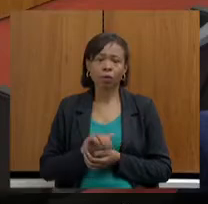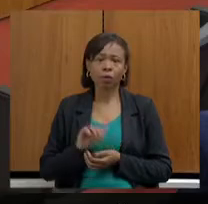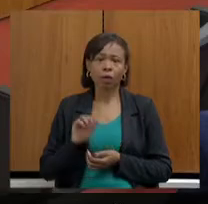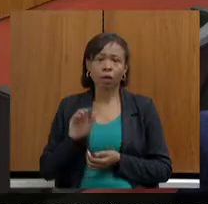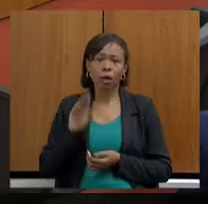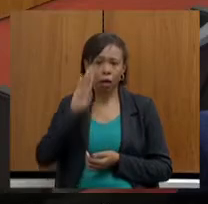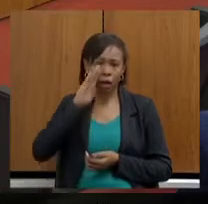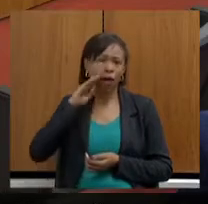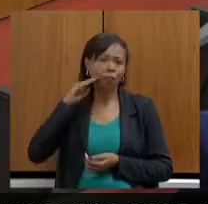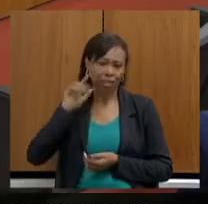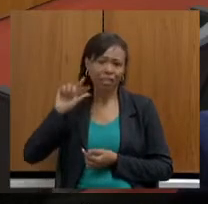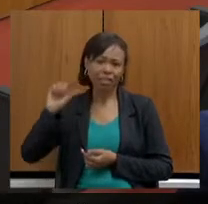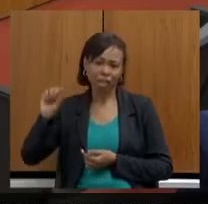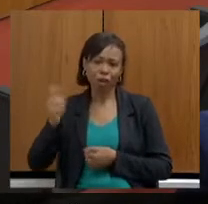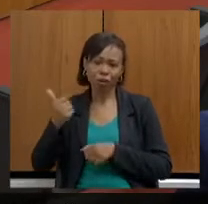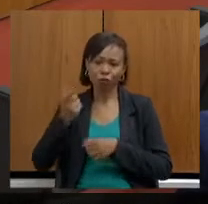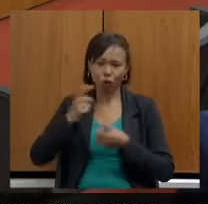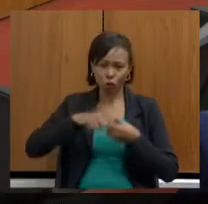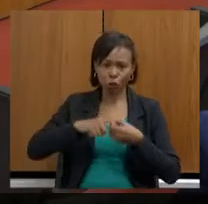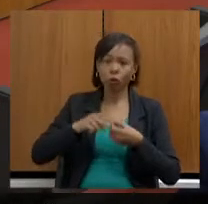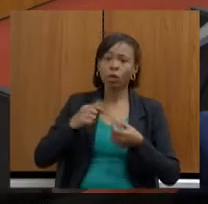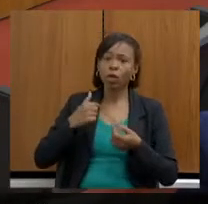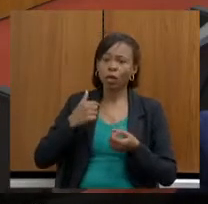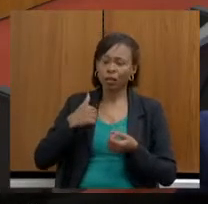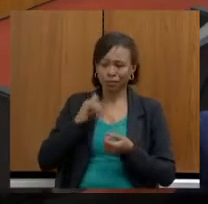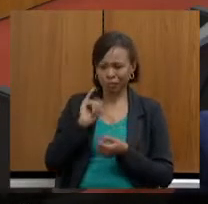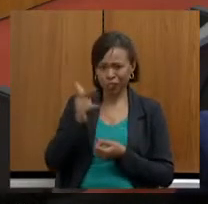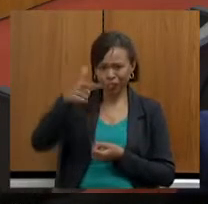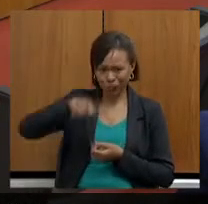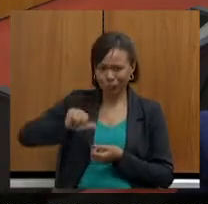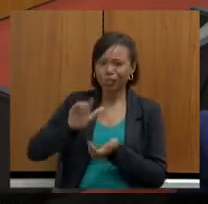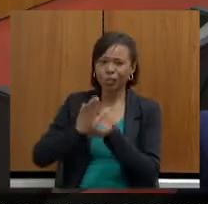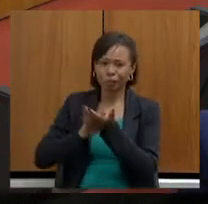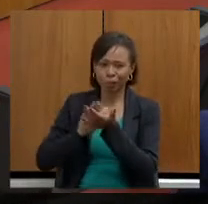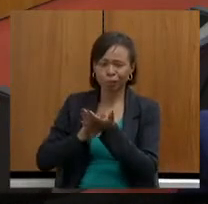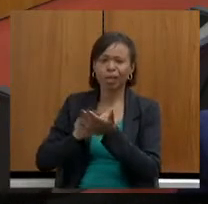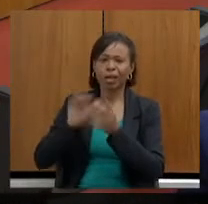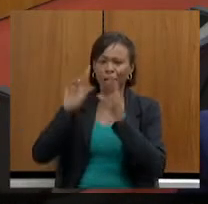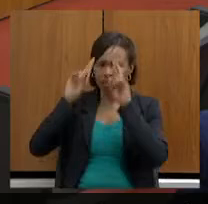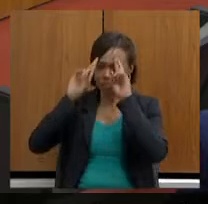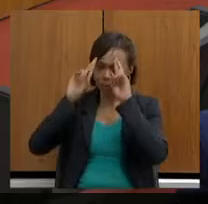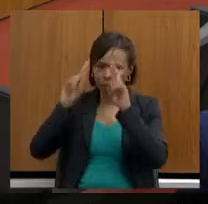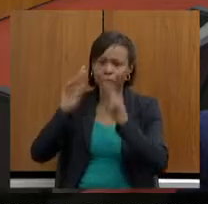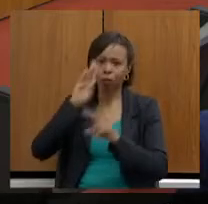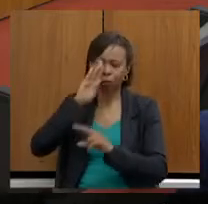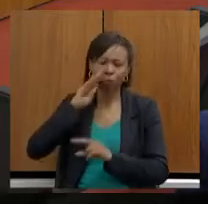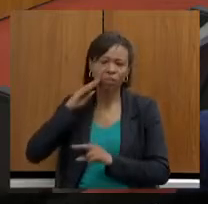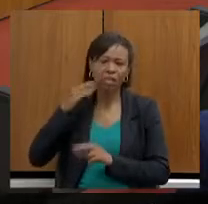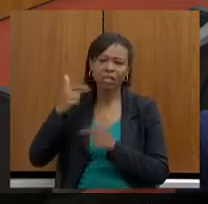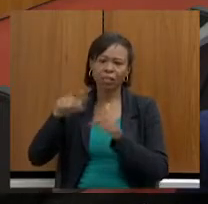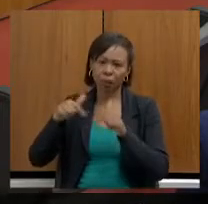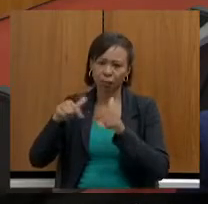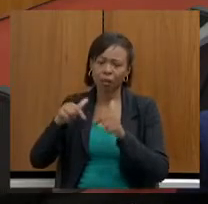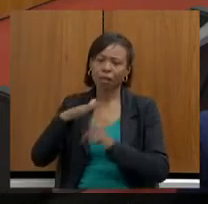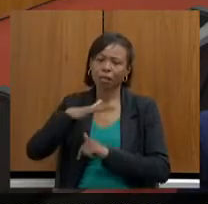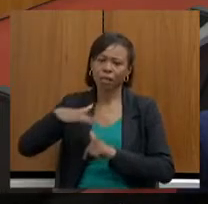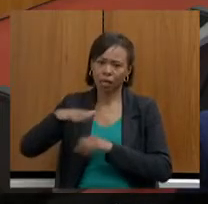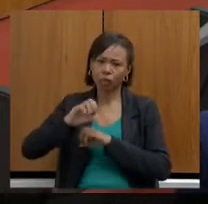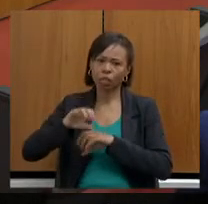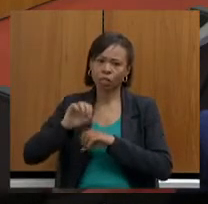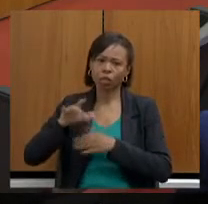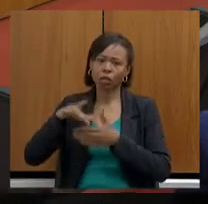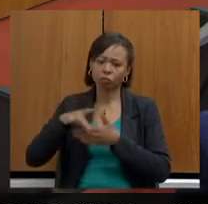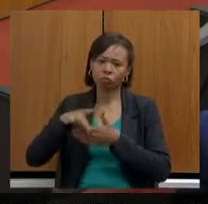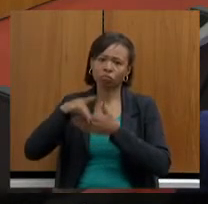Bia parabenizo você pelo trabalho respeito muito seu trabalho na educação viu e a sua